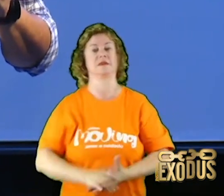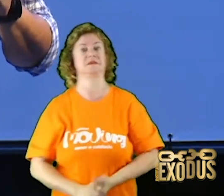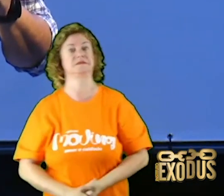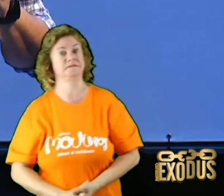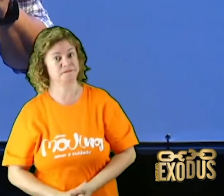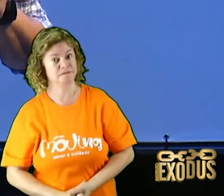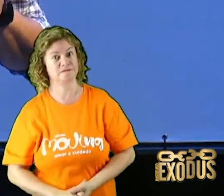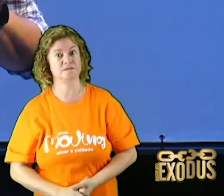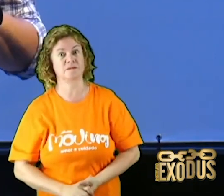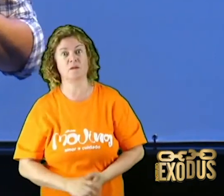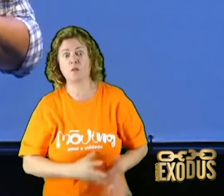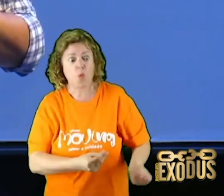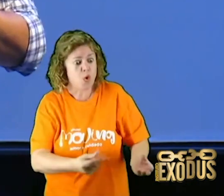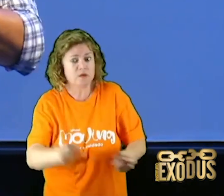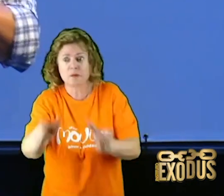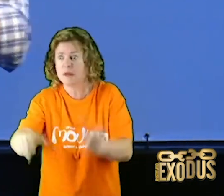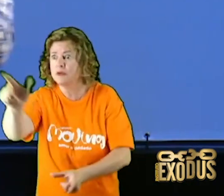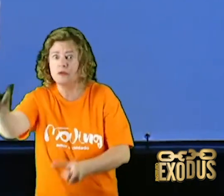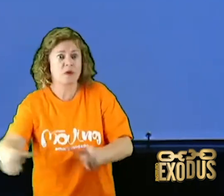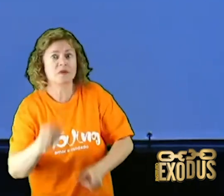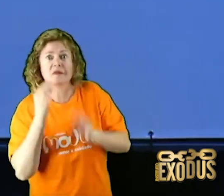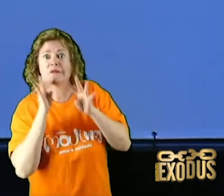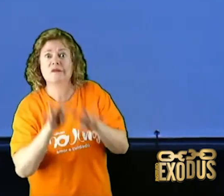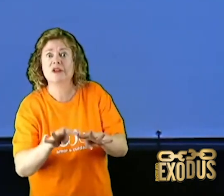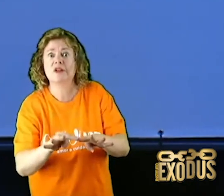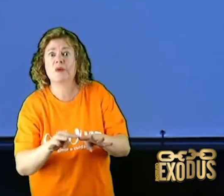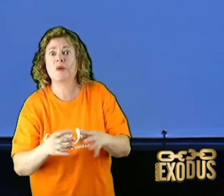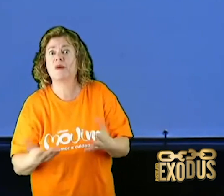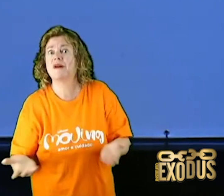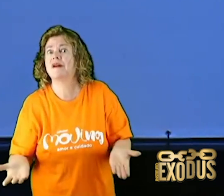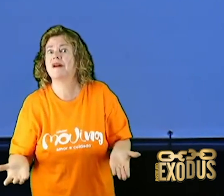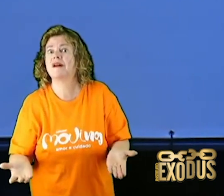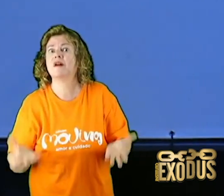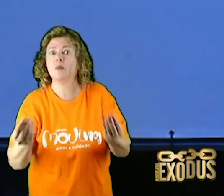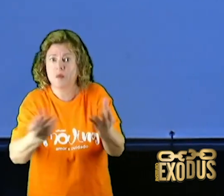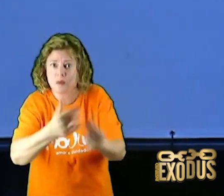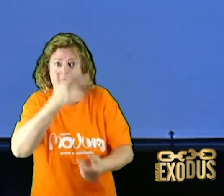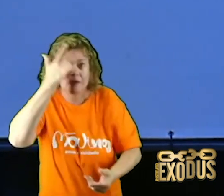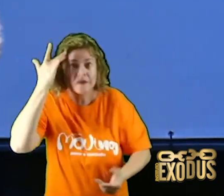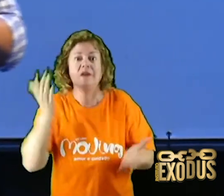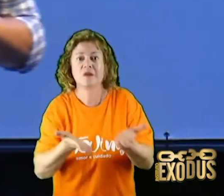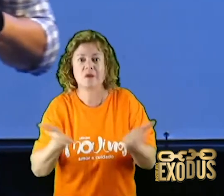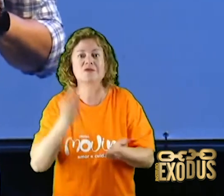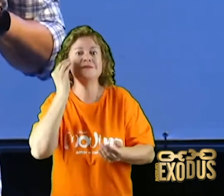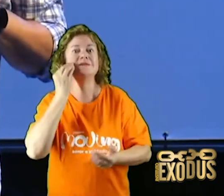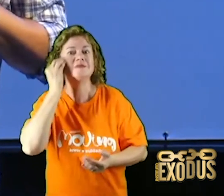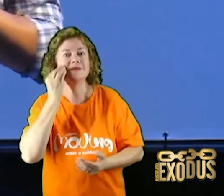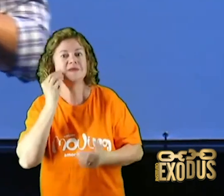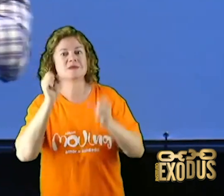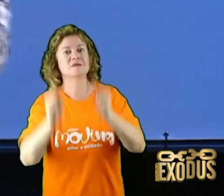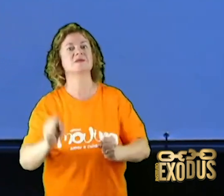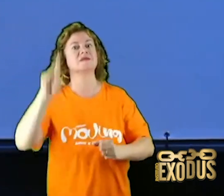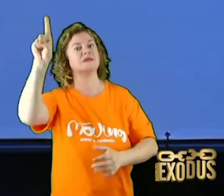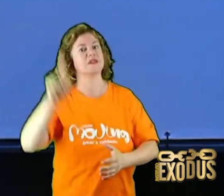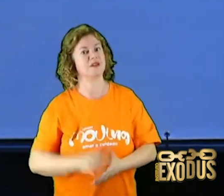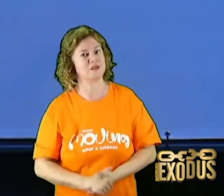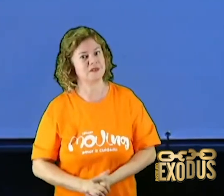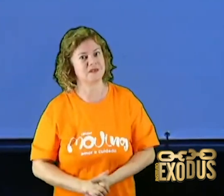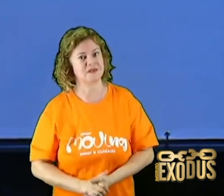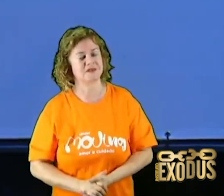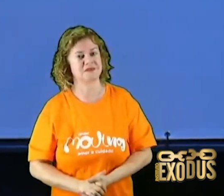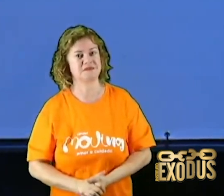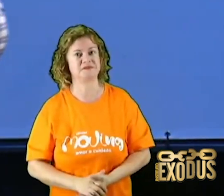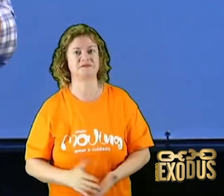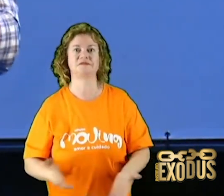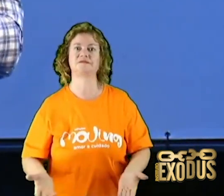mas poder de Deus também não salva, não. Tem muita gente que experimenta o poder de Deus e vem aqui. Não, vem aqui porque o pastor vai orar